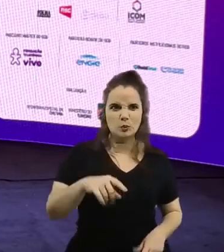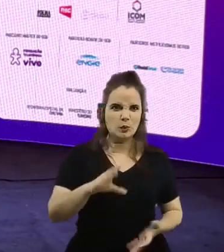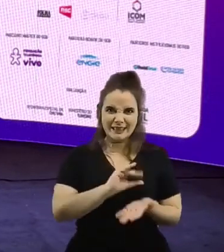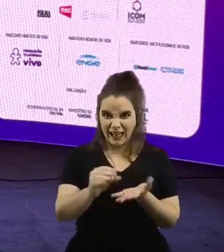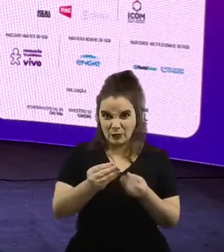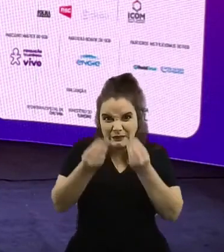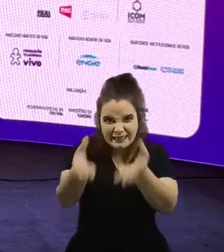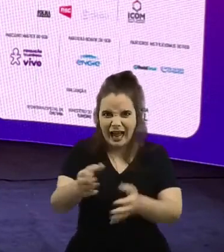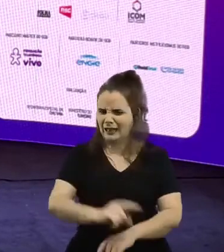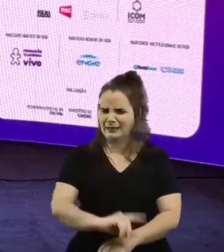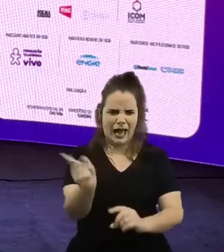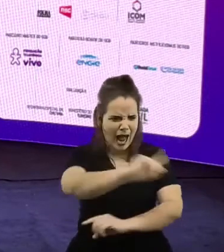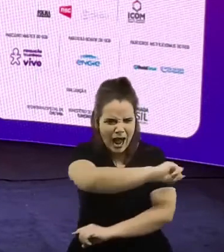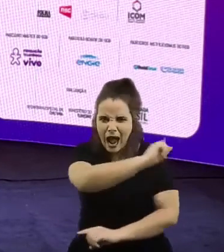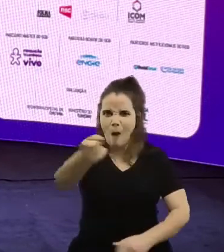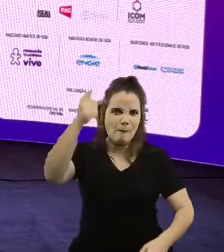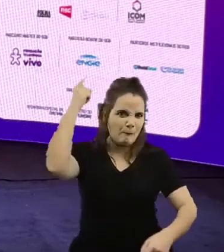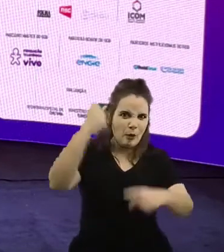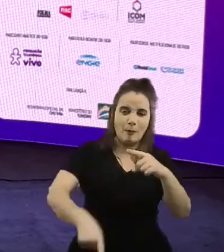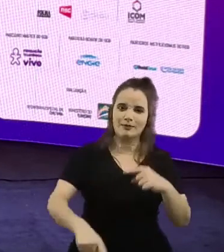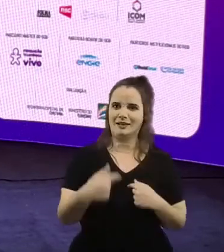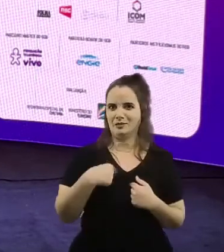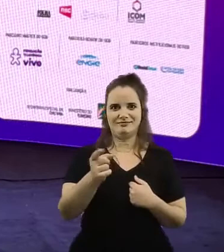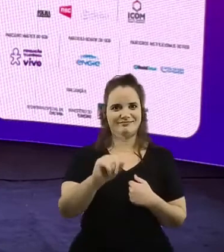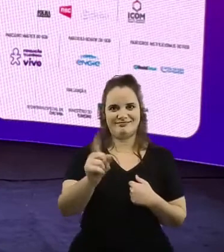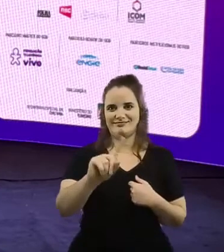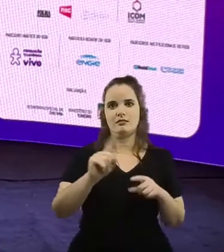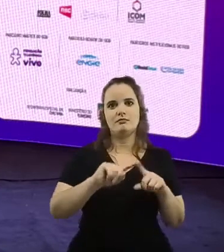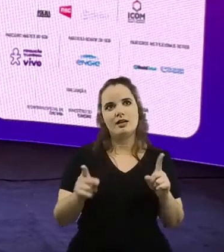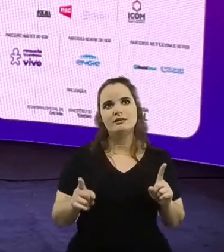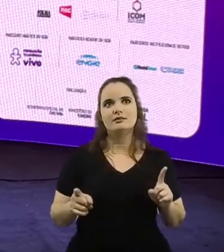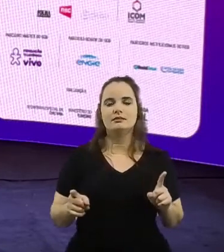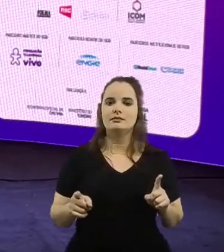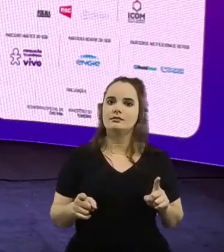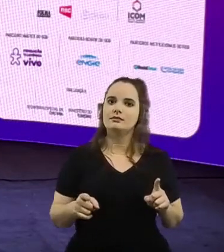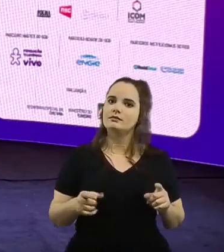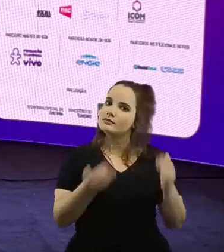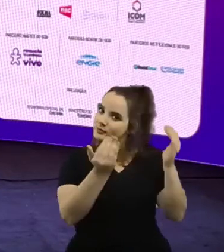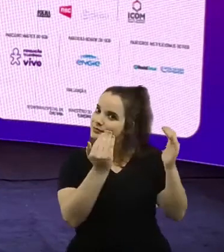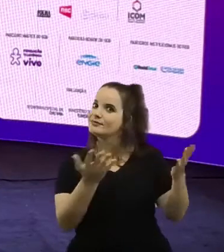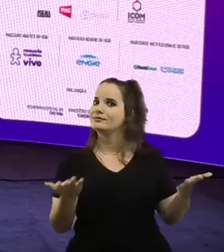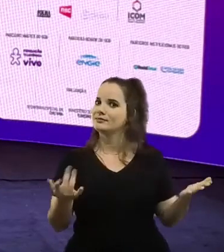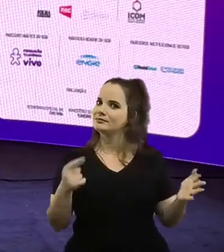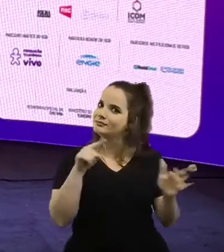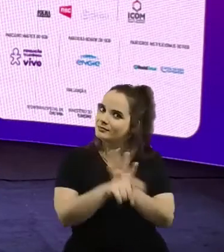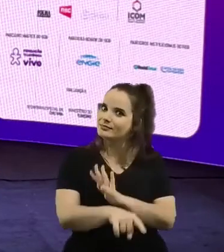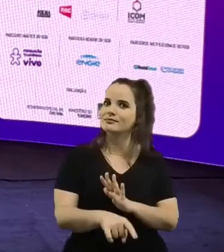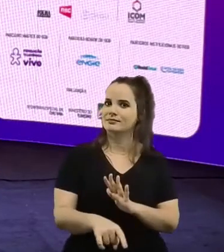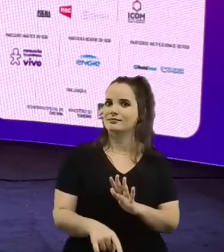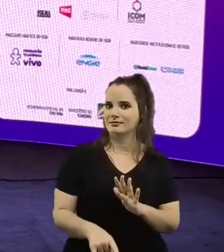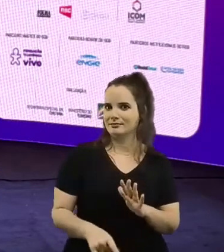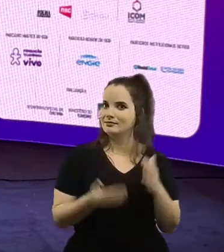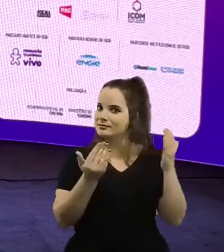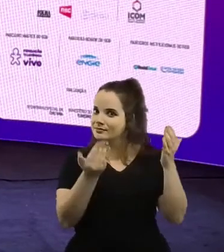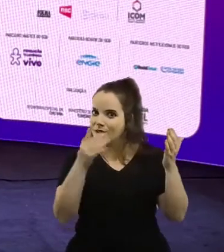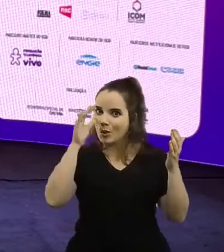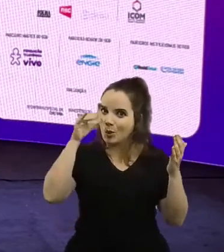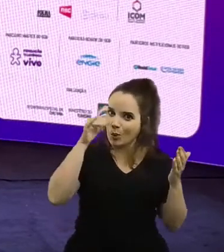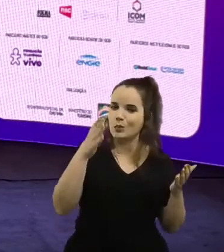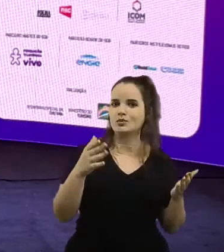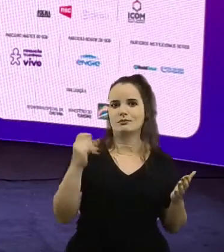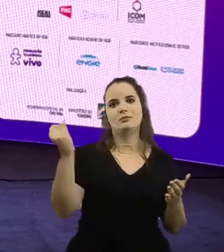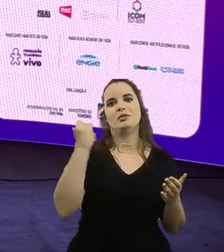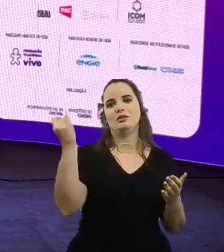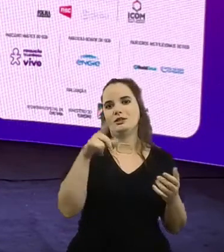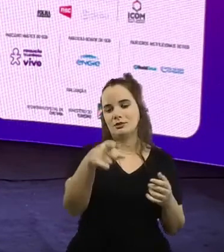entreguem nada, mas muito mais para que as pessoas questionem, né? Esse questionamento é que é realmente importante para você